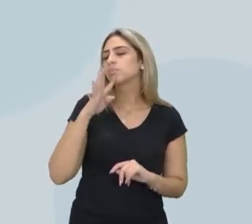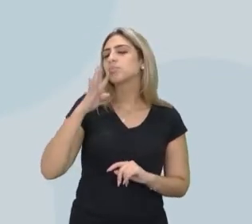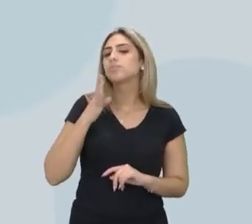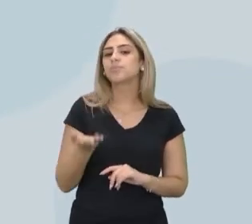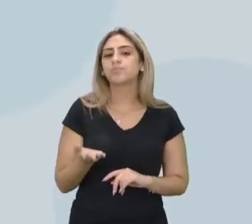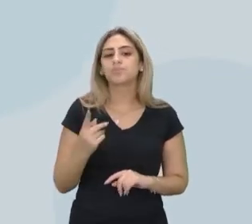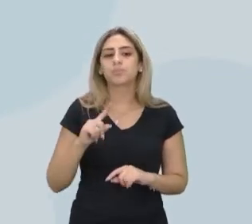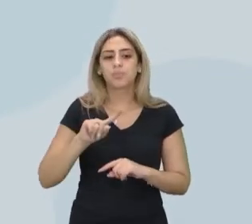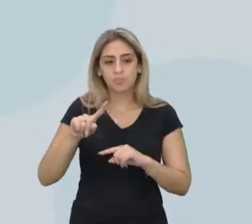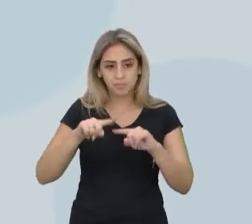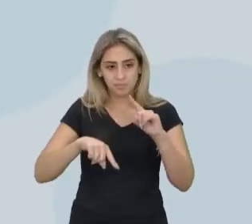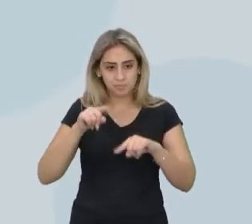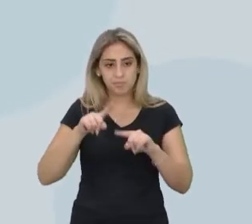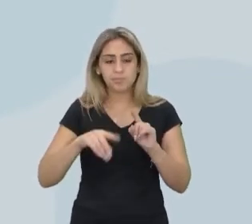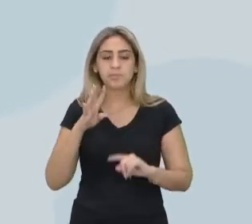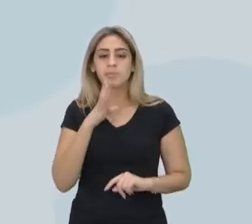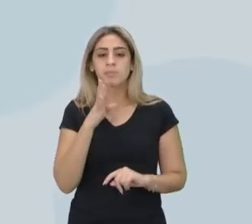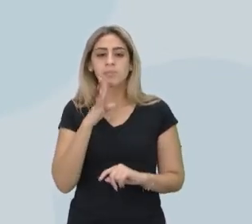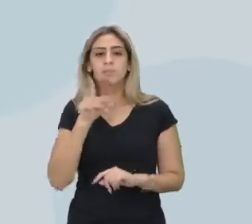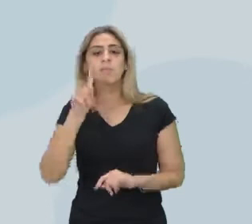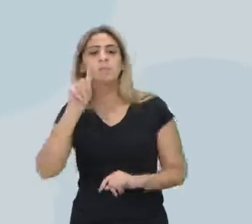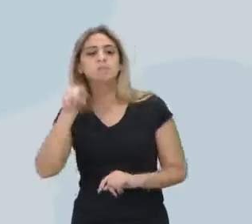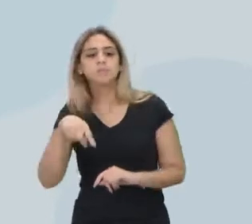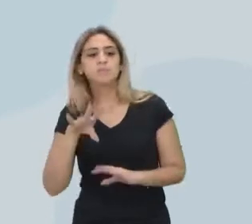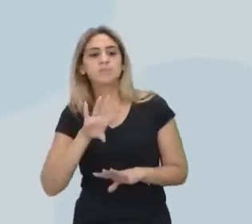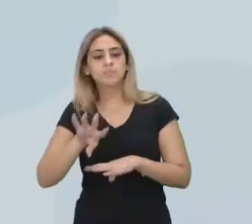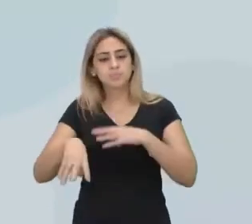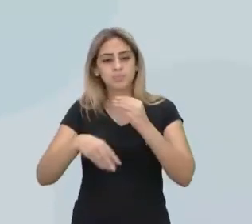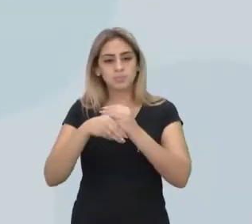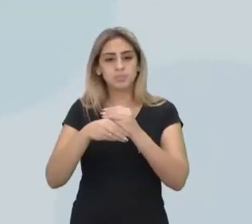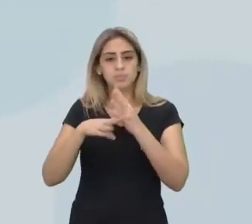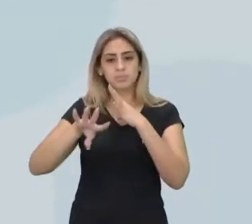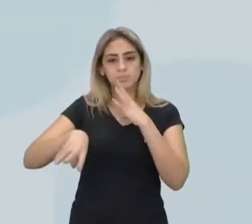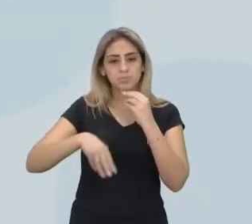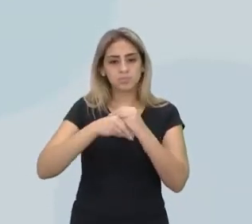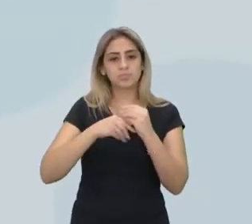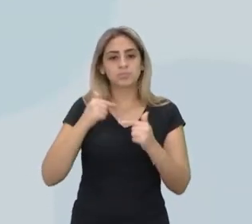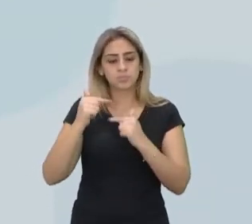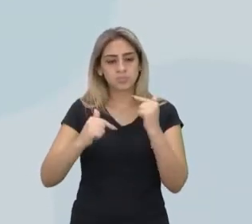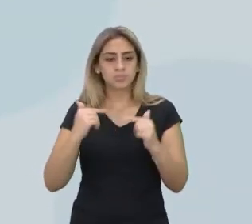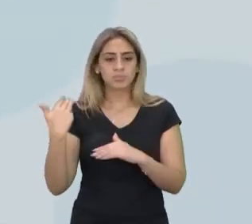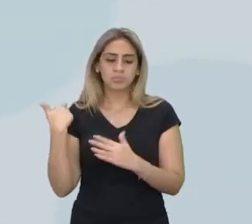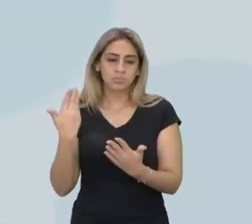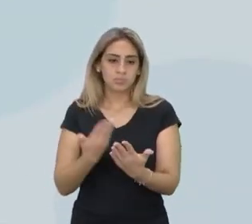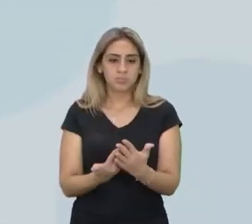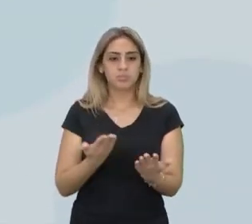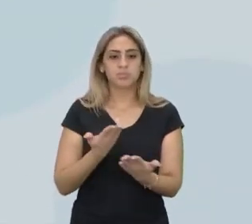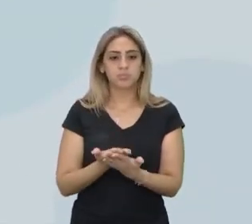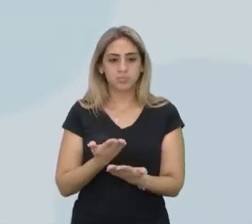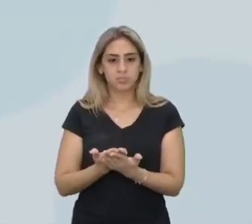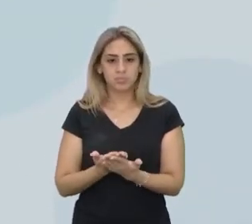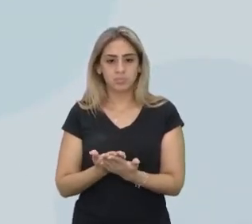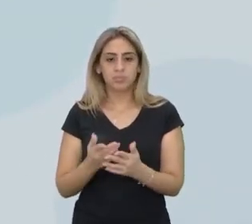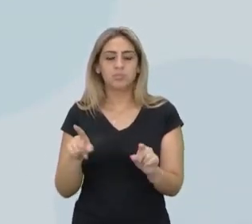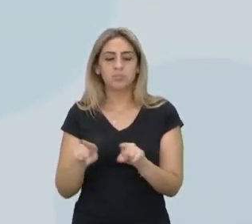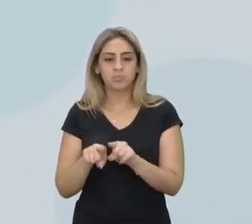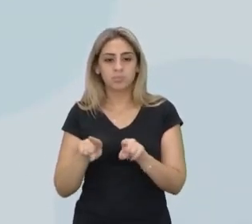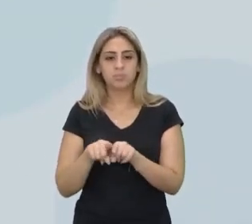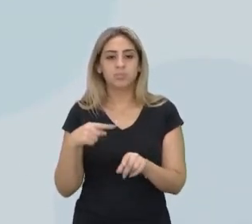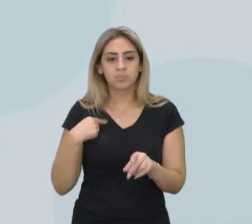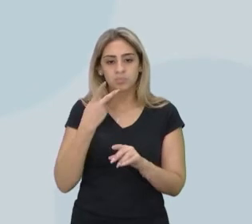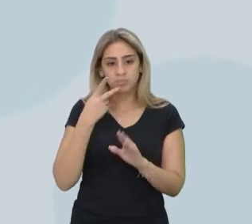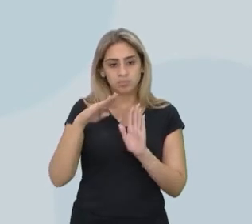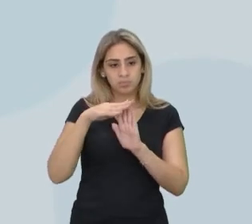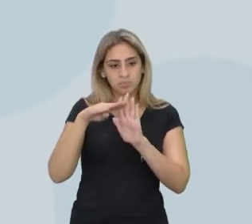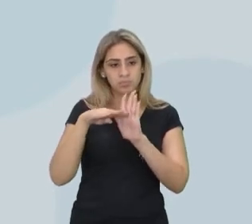O objeto de conhecimento, pessoal, são os conteúdos que vão ser trabalhados durante as aulas. Então, eu listei